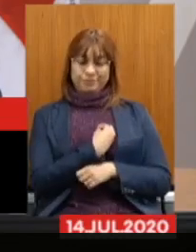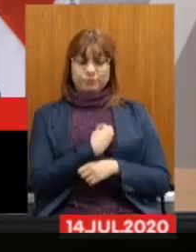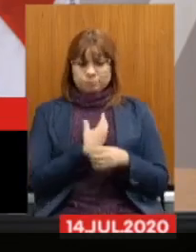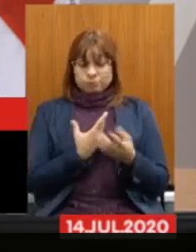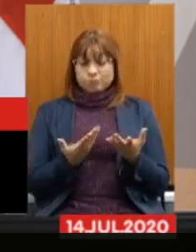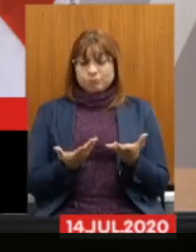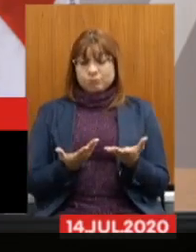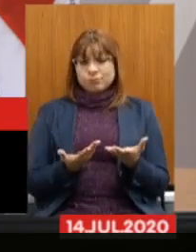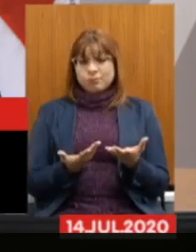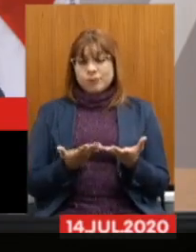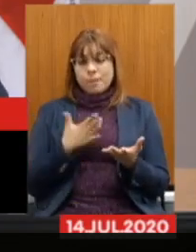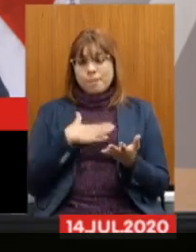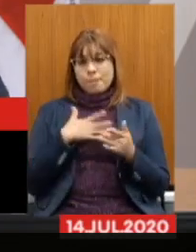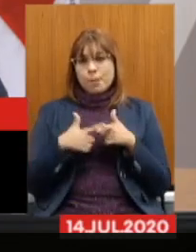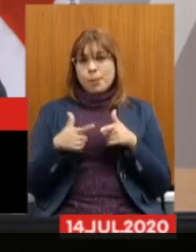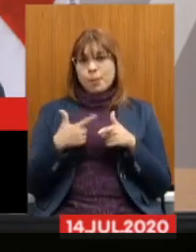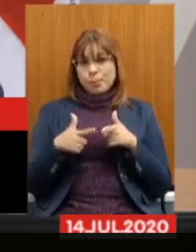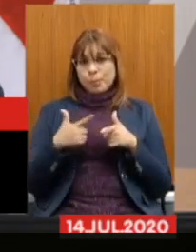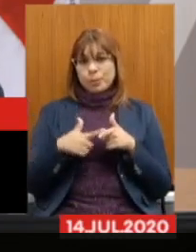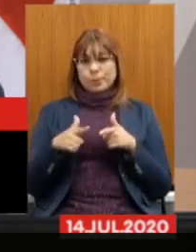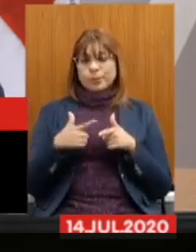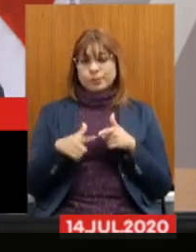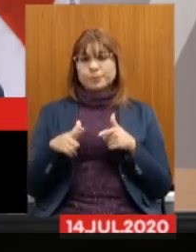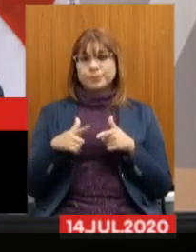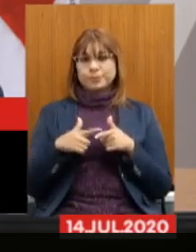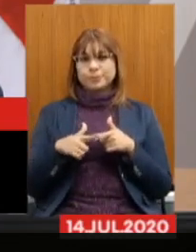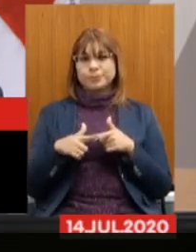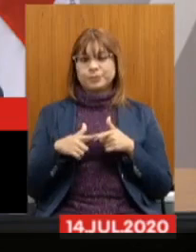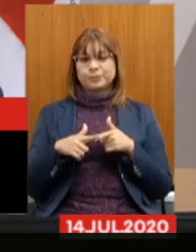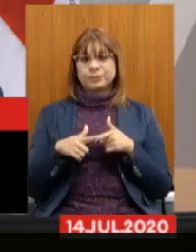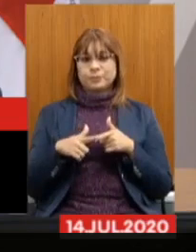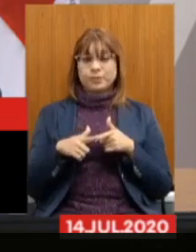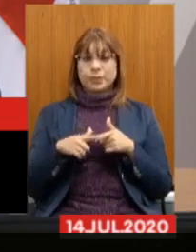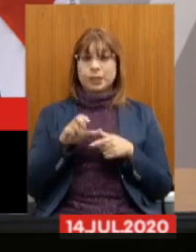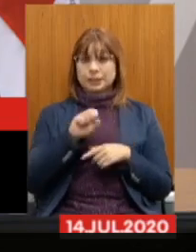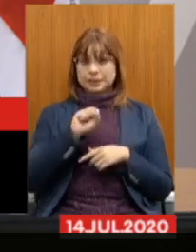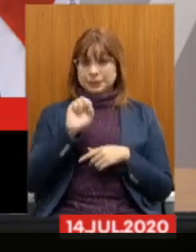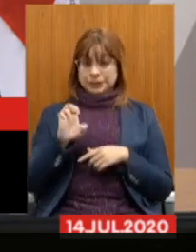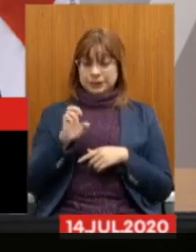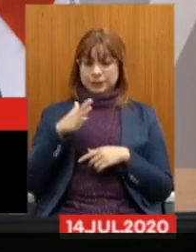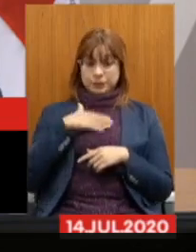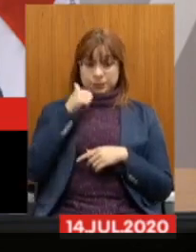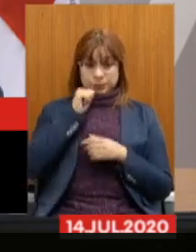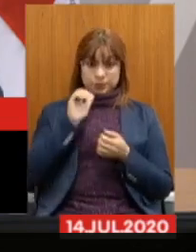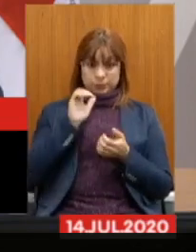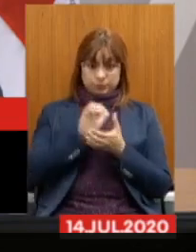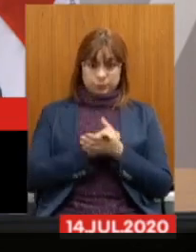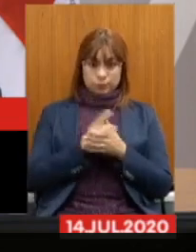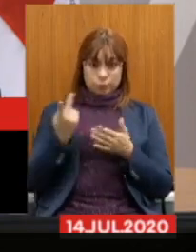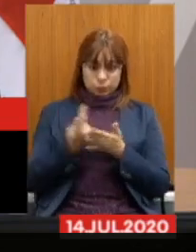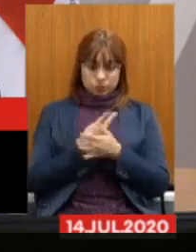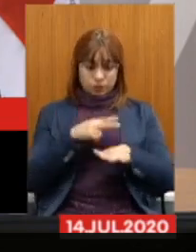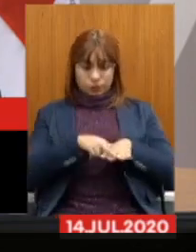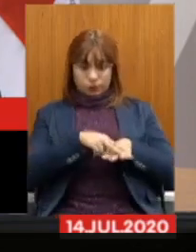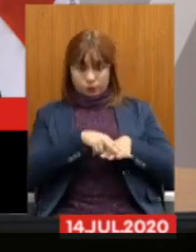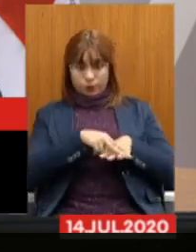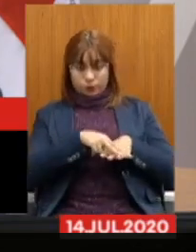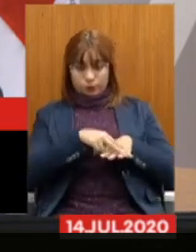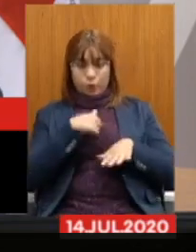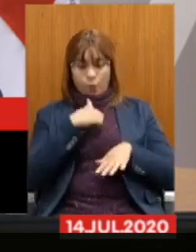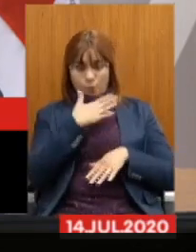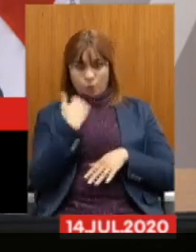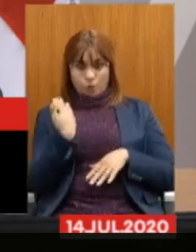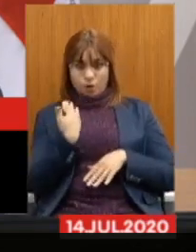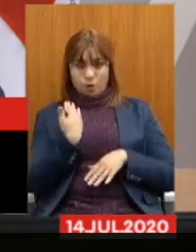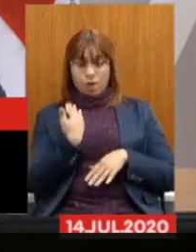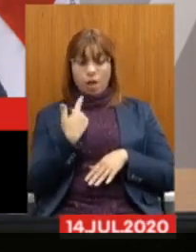Então, meu problema, se minha viúva vier a receber minha pensão, ela vai